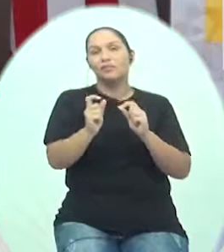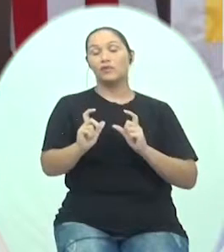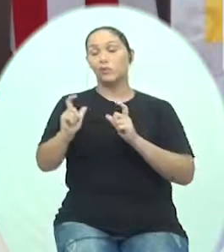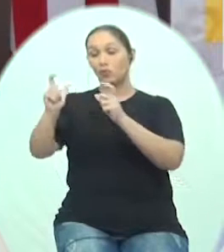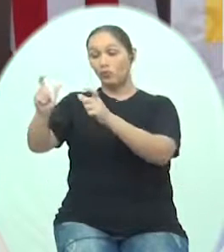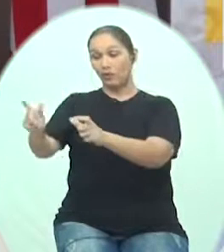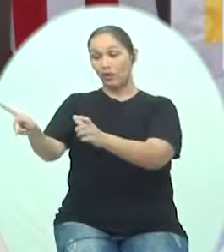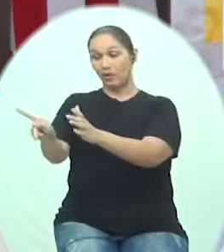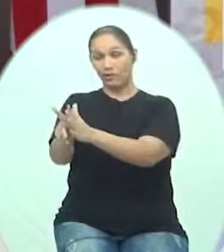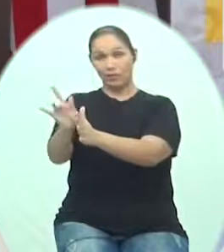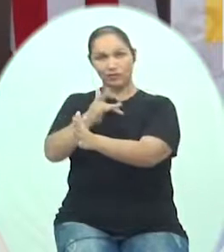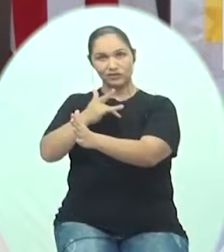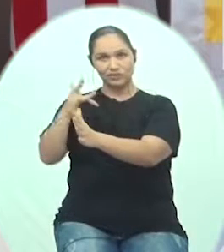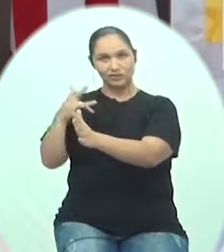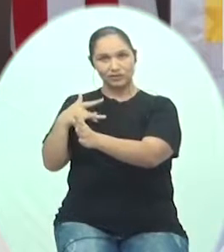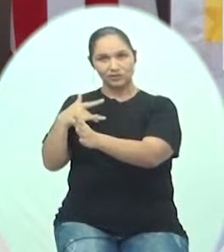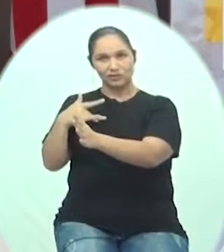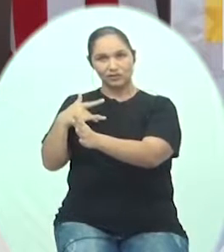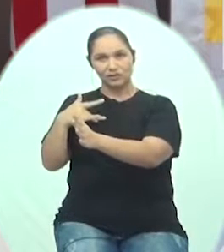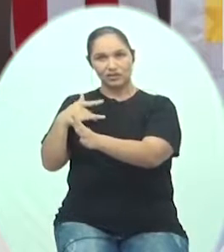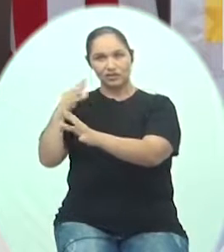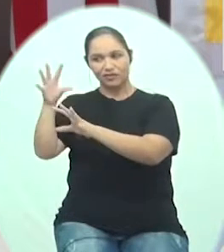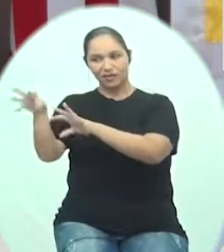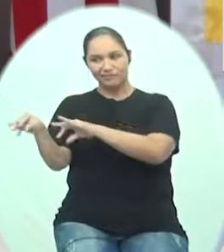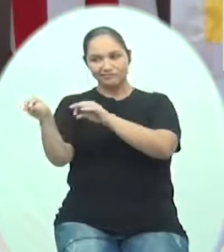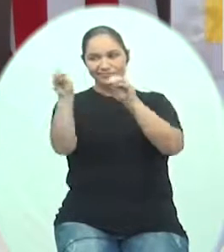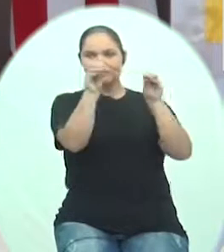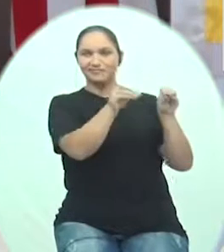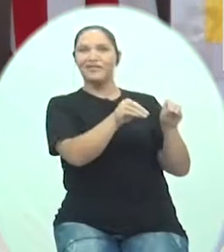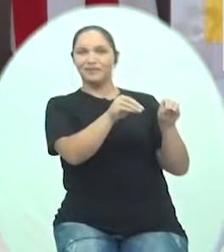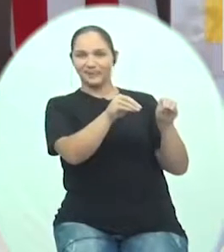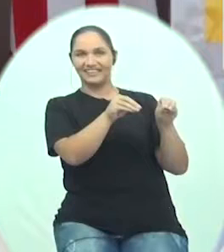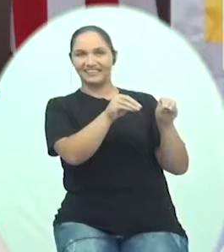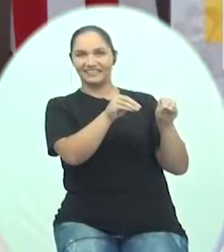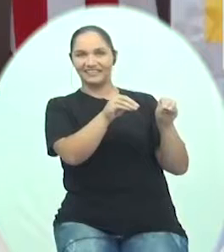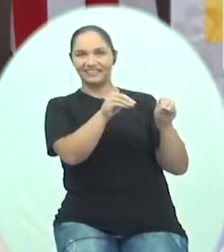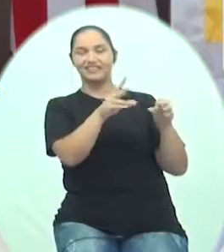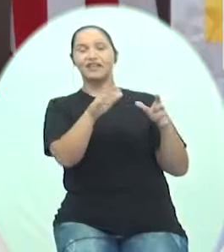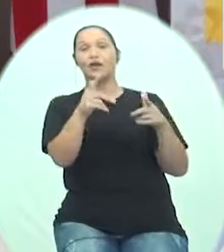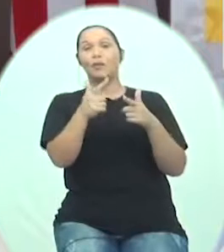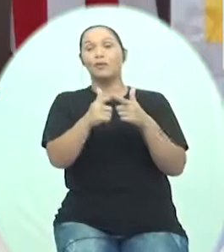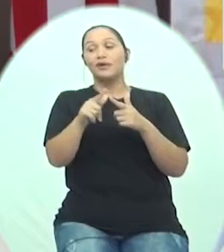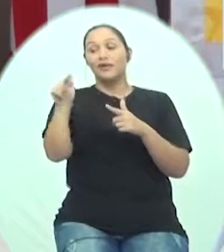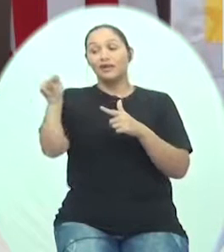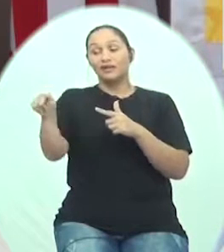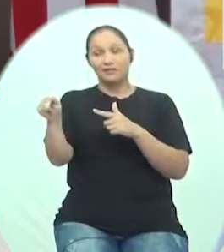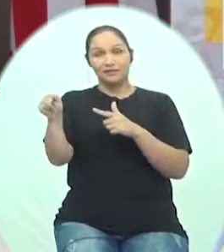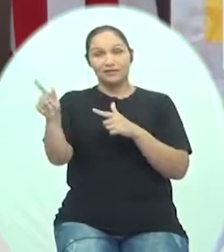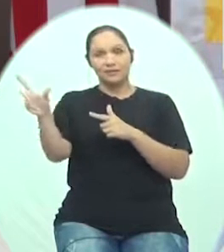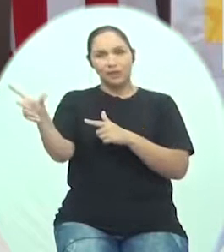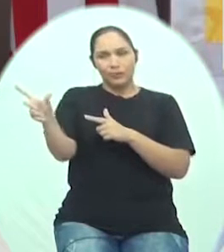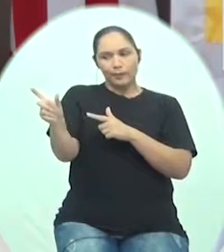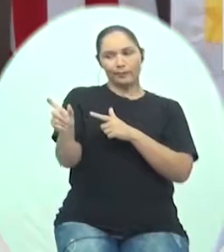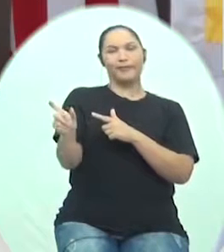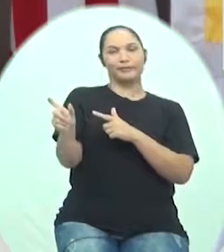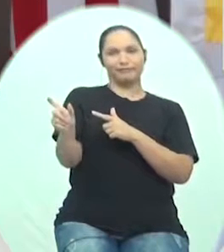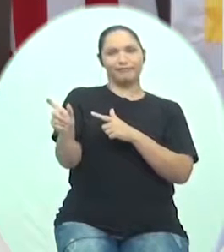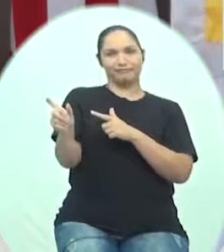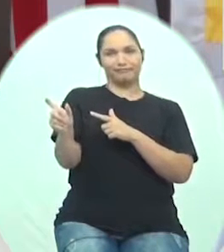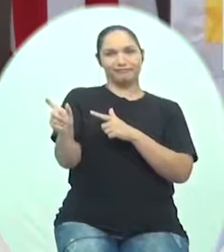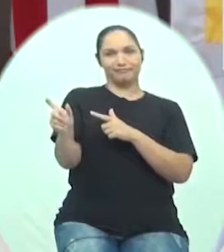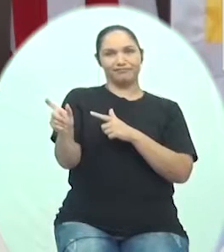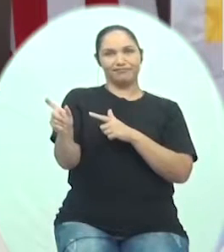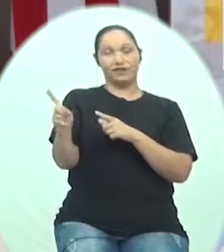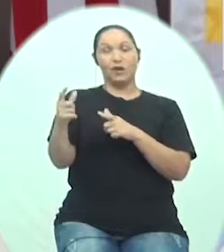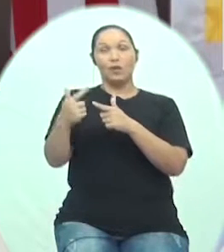situação tamb não dá para virar as costas a já vista que era atendido muitas pessoas ali mas da maneira como